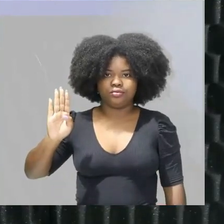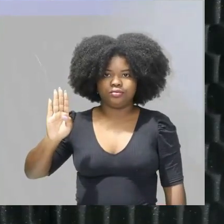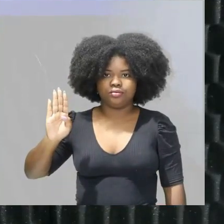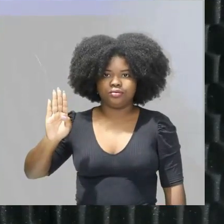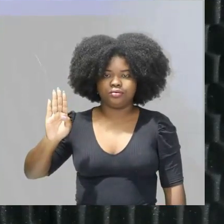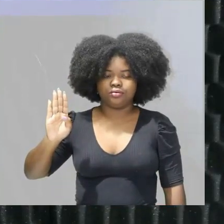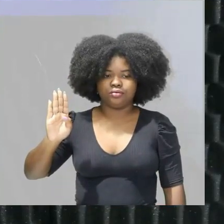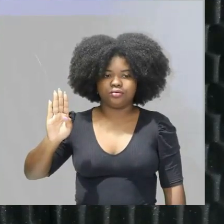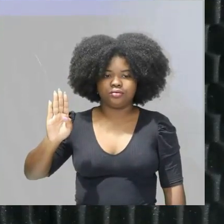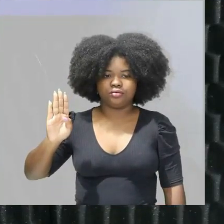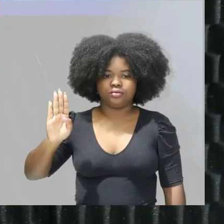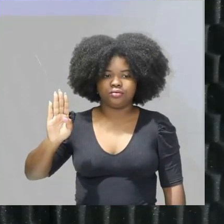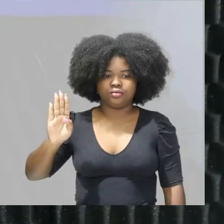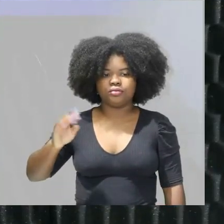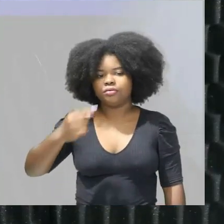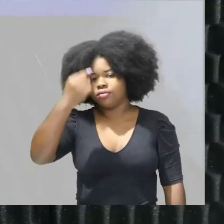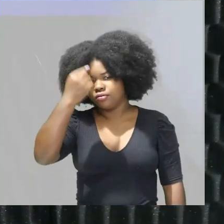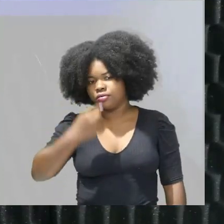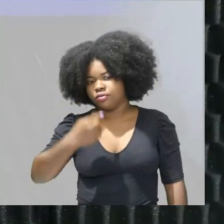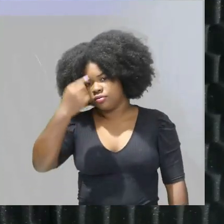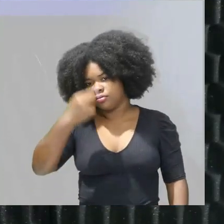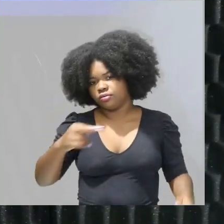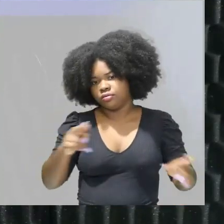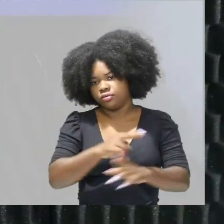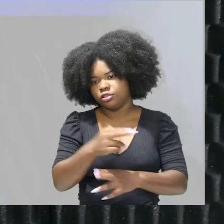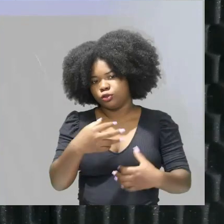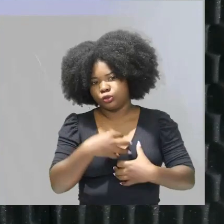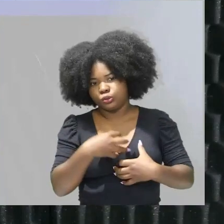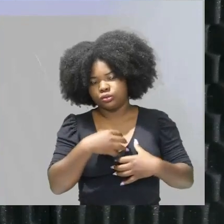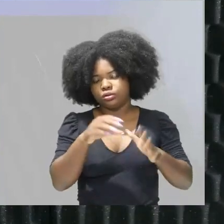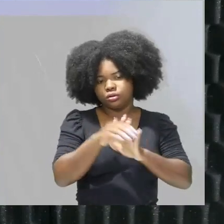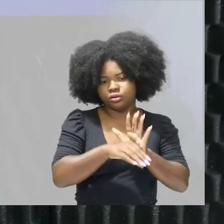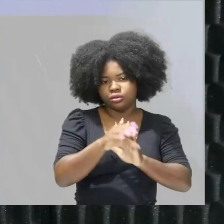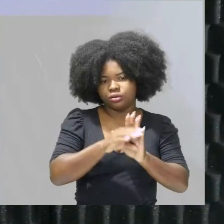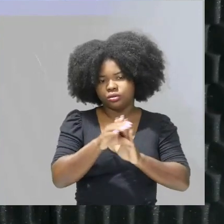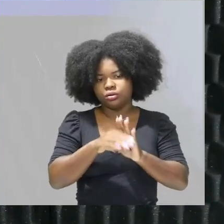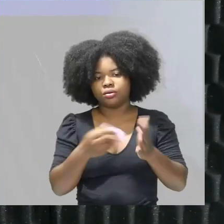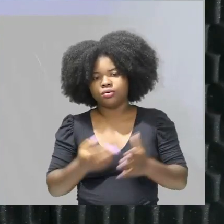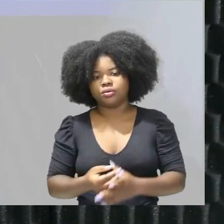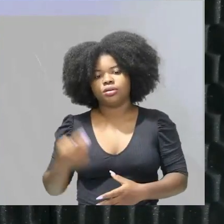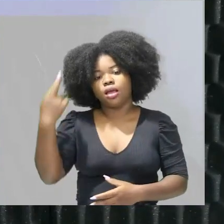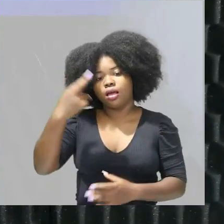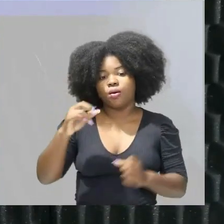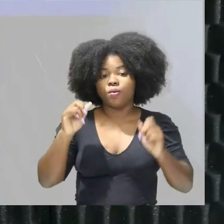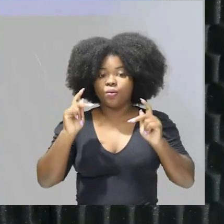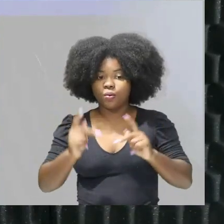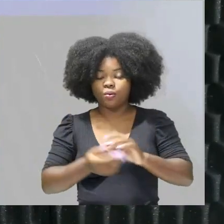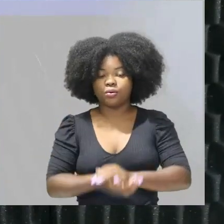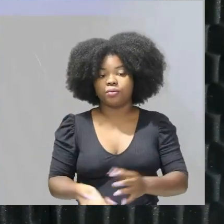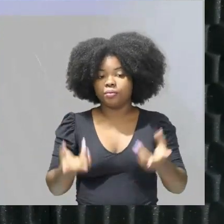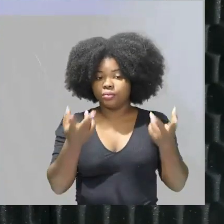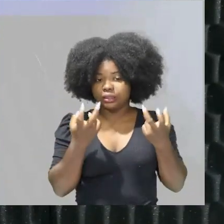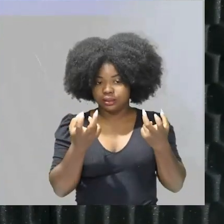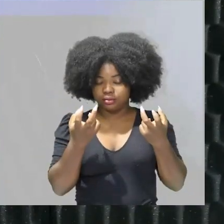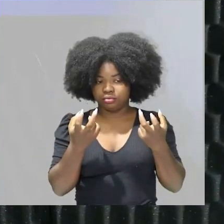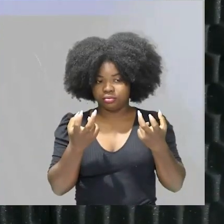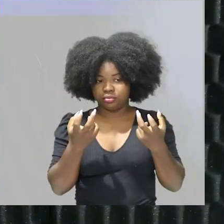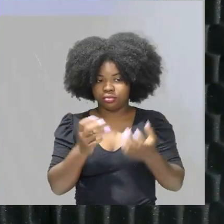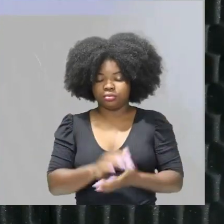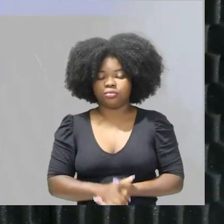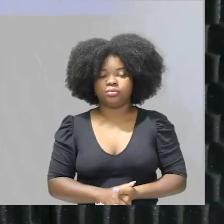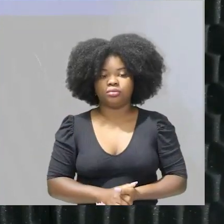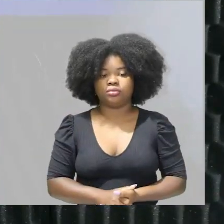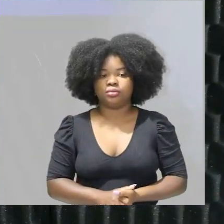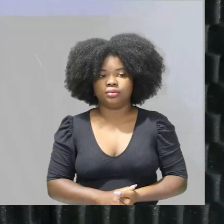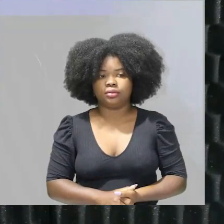certo olha imagens correspondente aos sentidos e conceitos correspondentes a razão Então veja só aqui